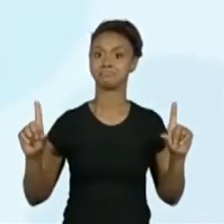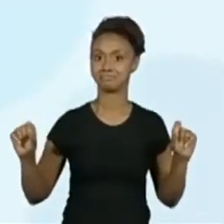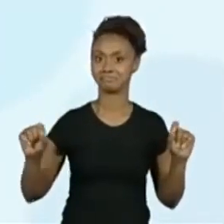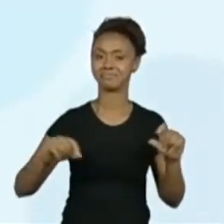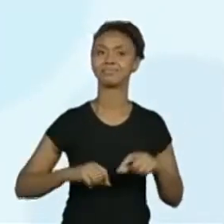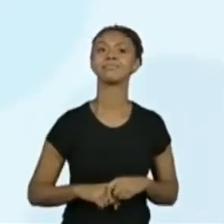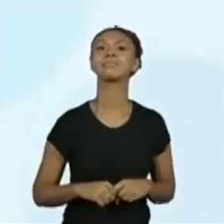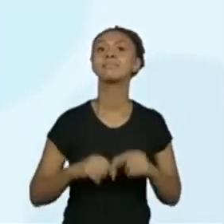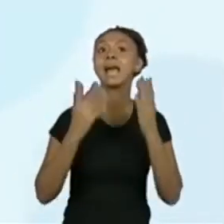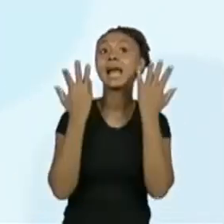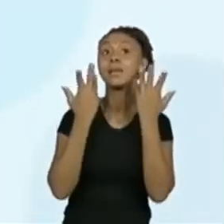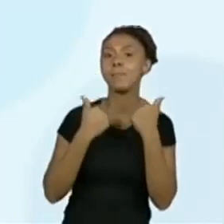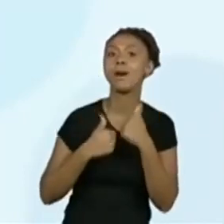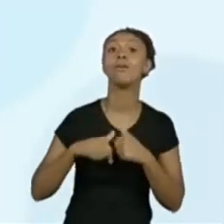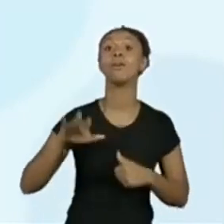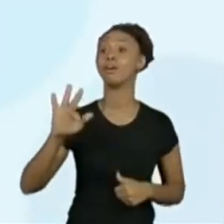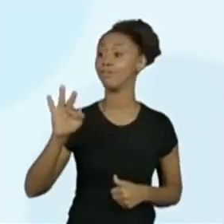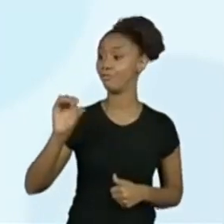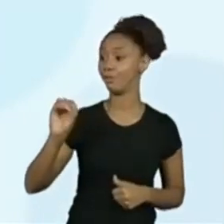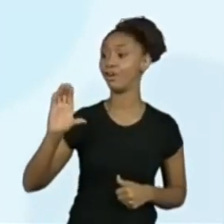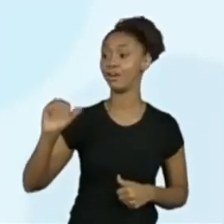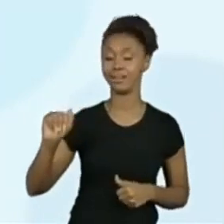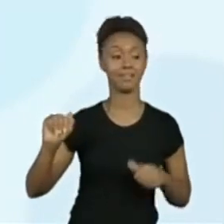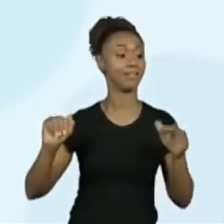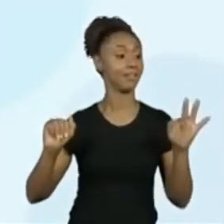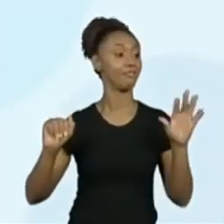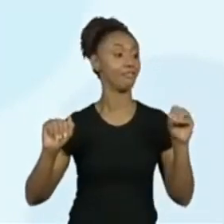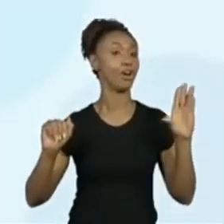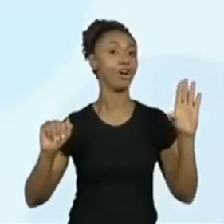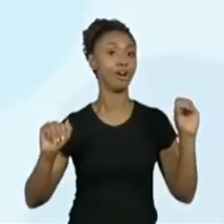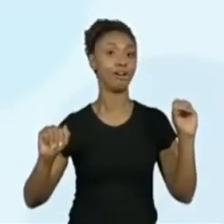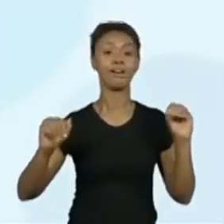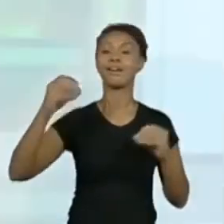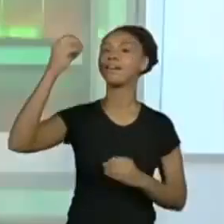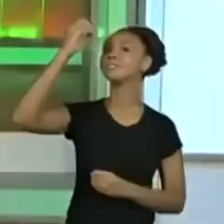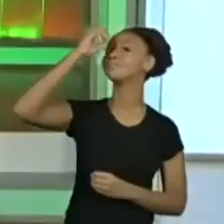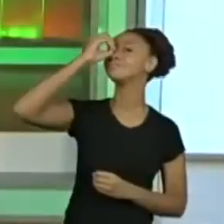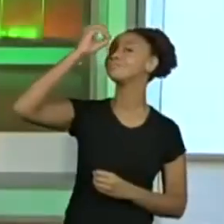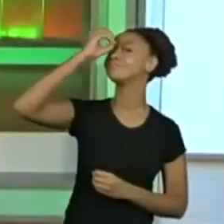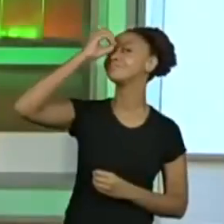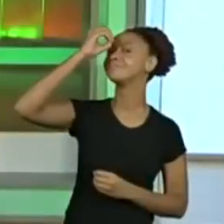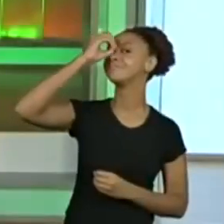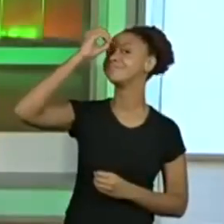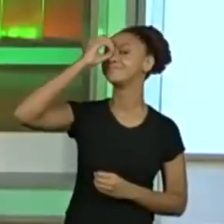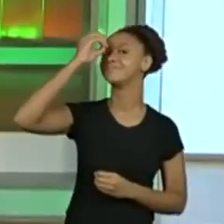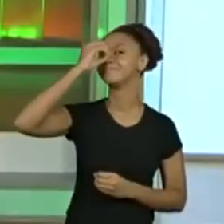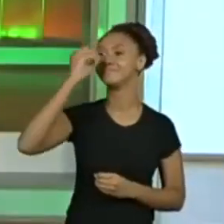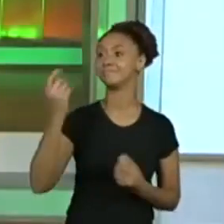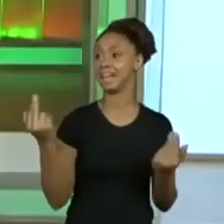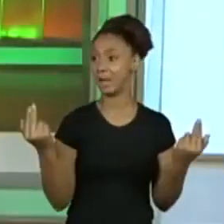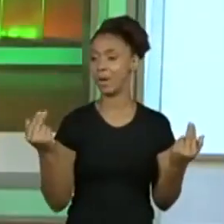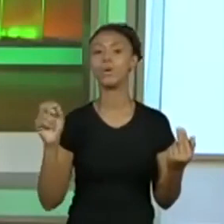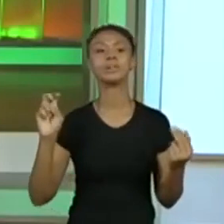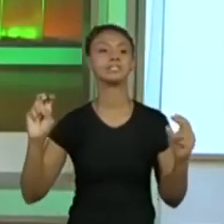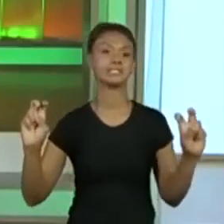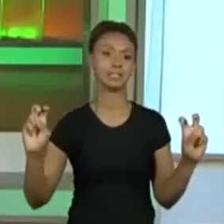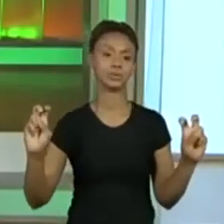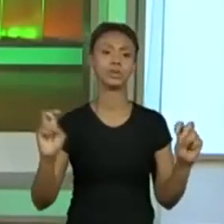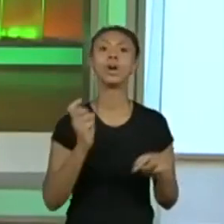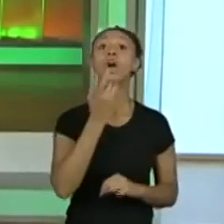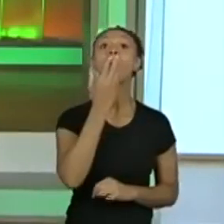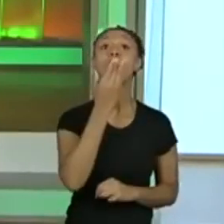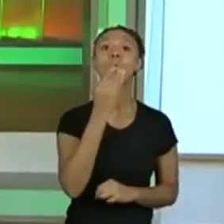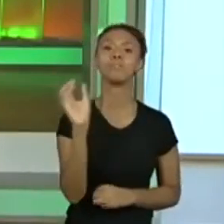Animal. Foca. Foca. 5. Palavras iguais. 5. Cor. 0.